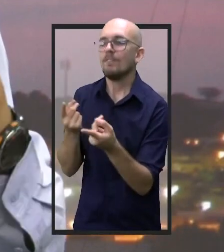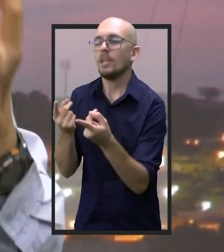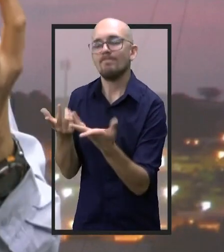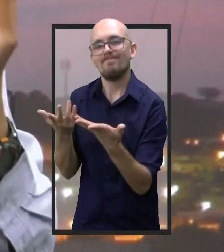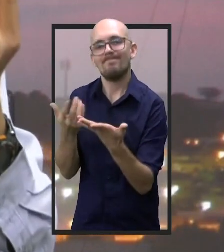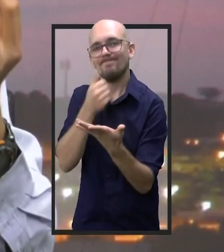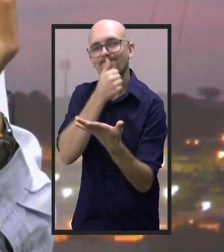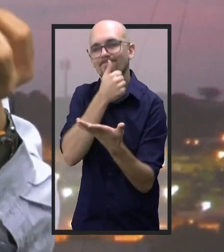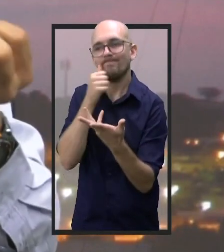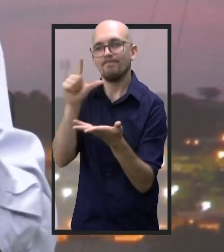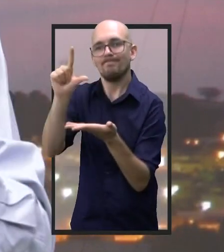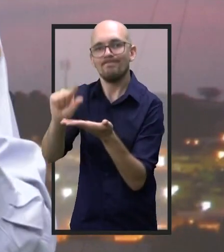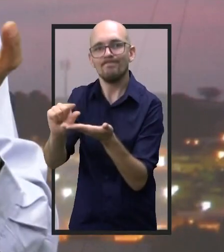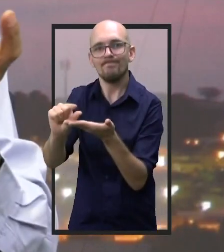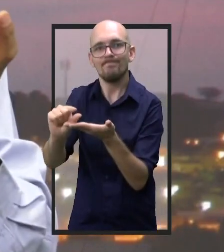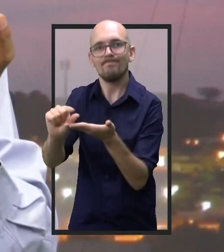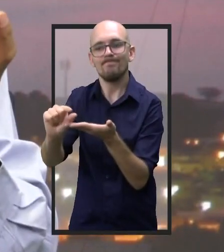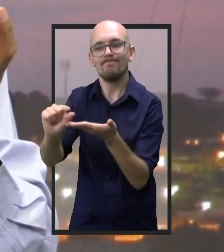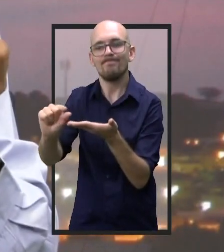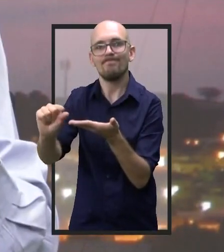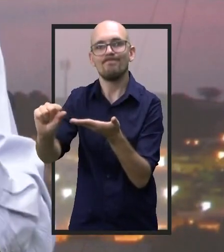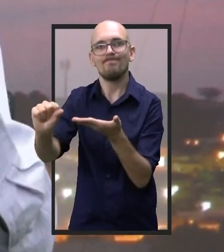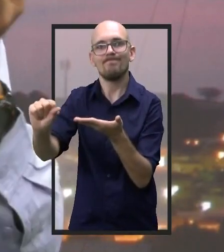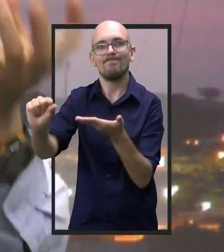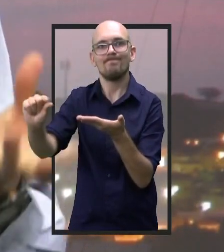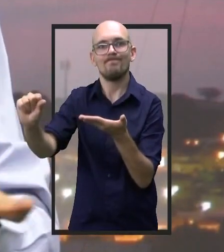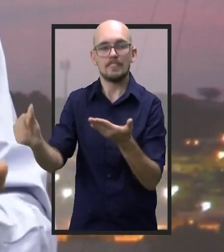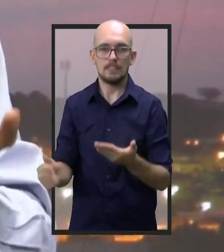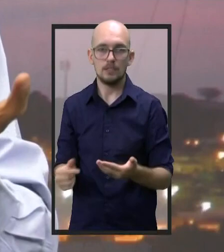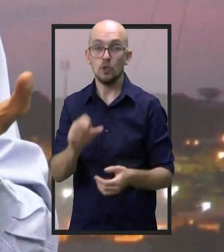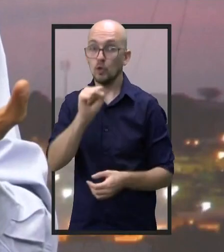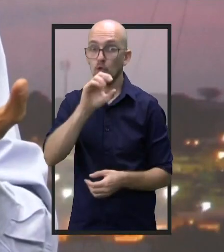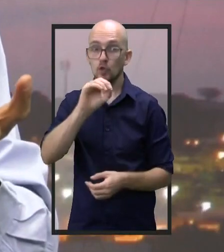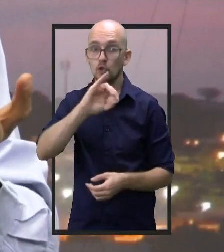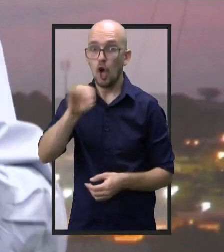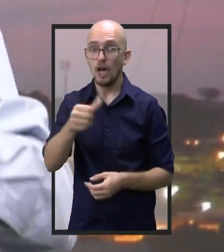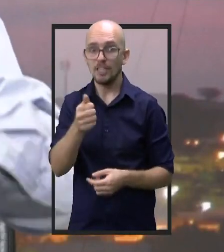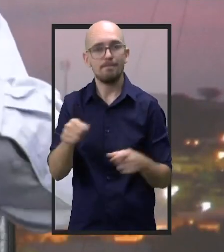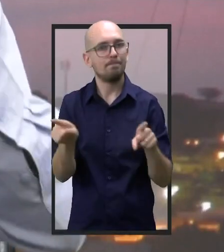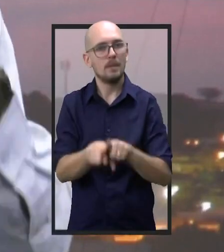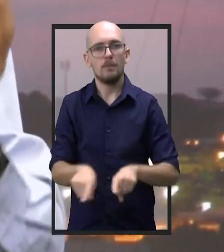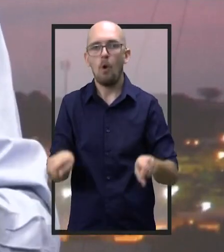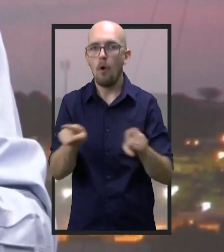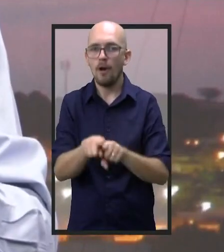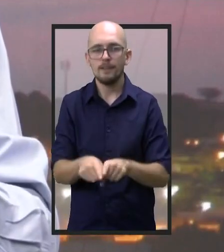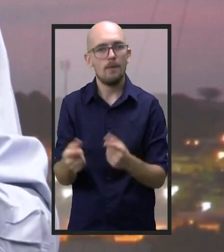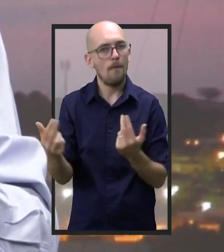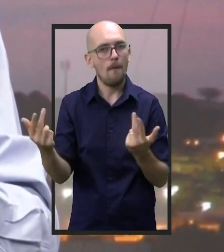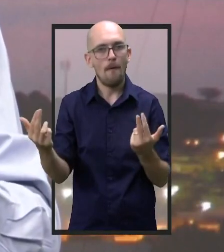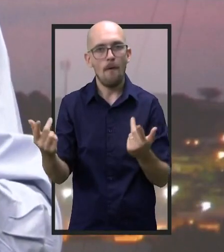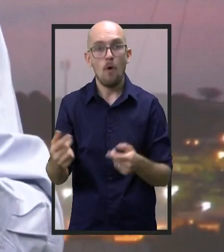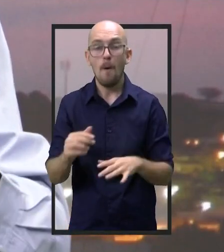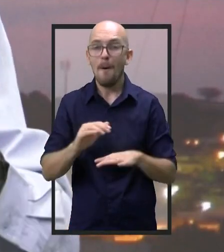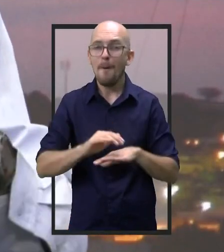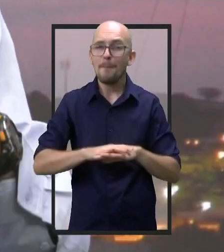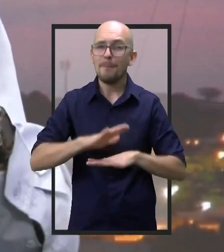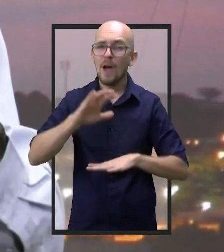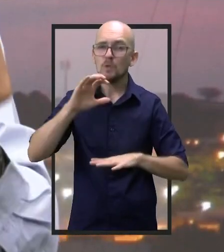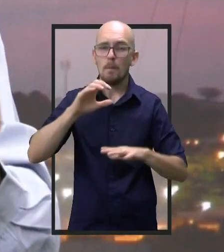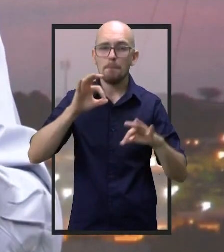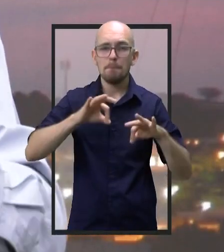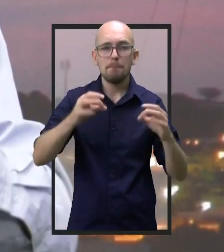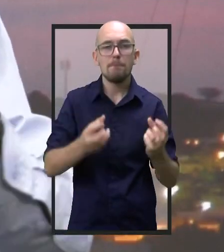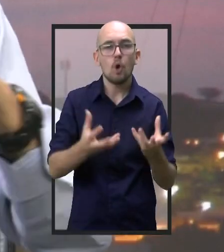quê? Um único ente não consegue reverter isso. O soja é a mesma coisa. O maior produtor nacional de soja, se